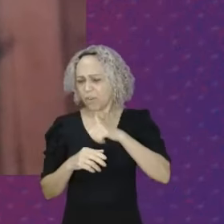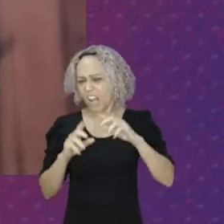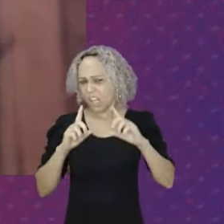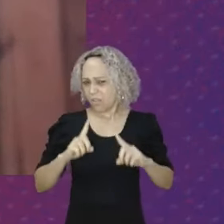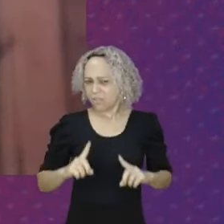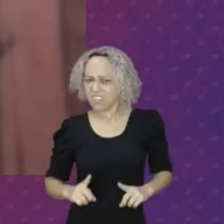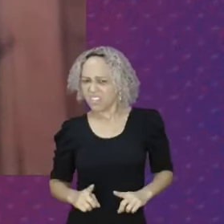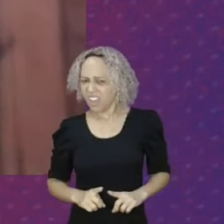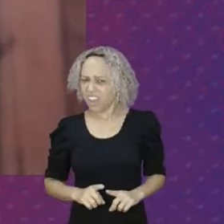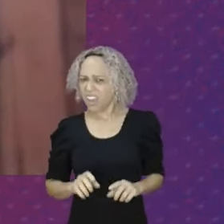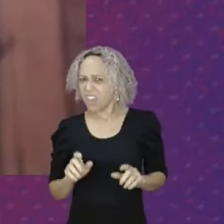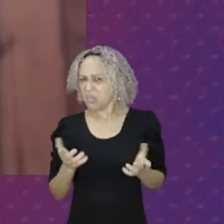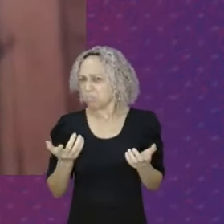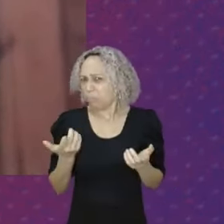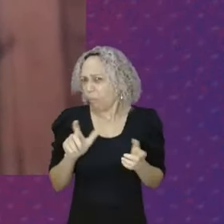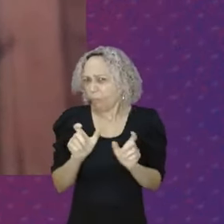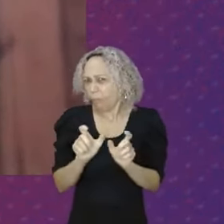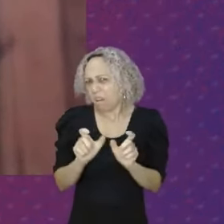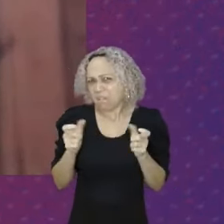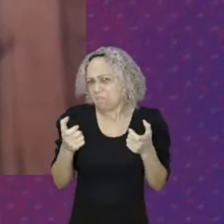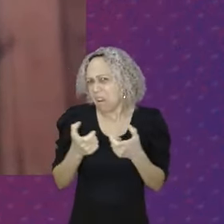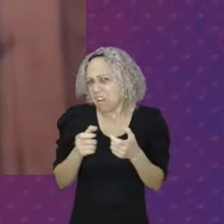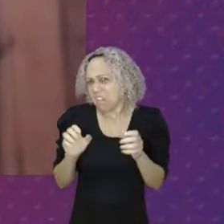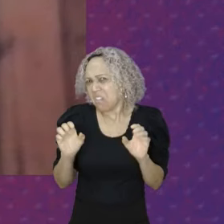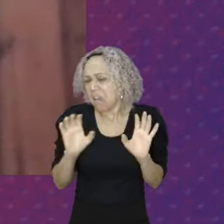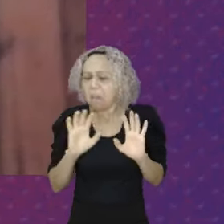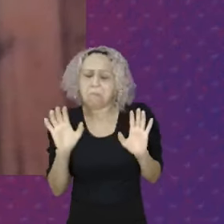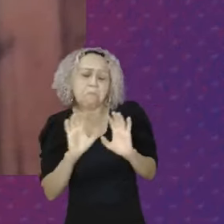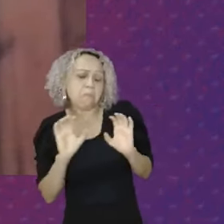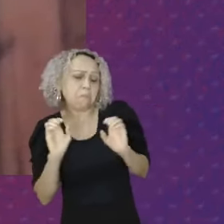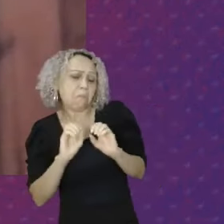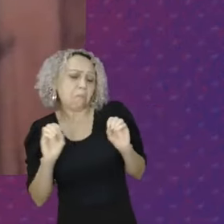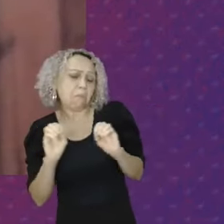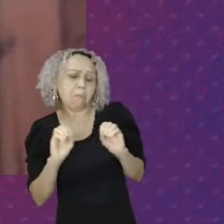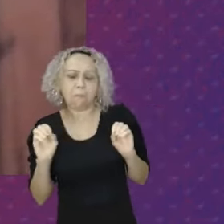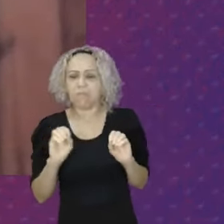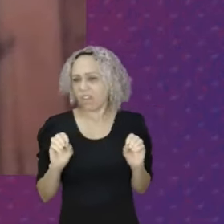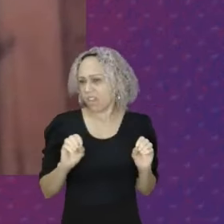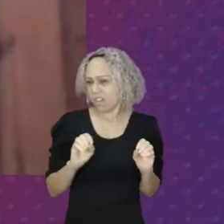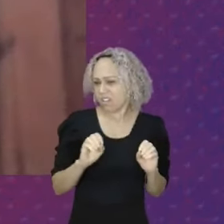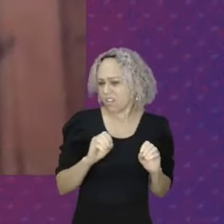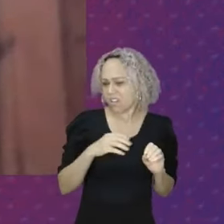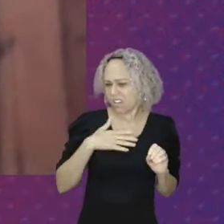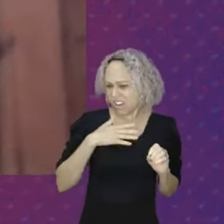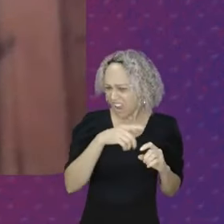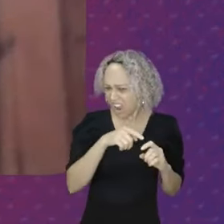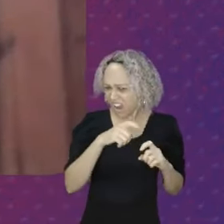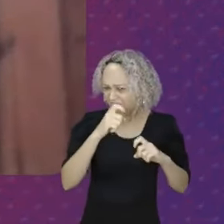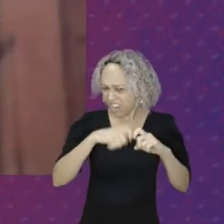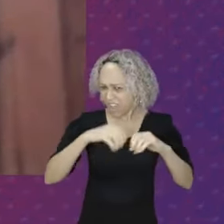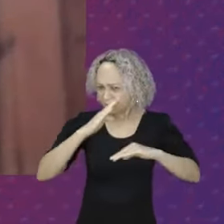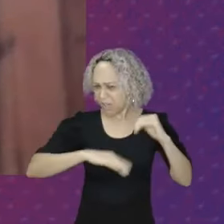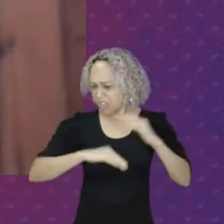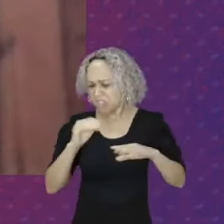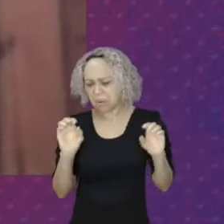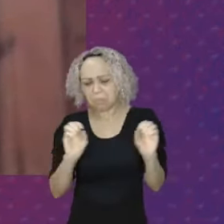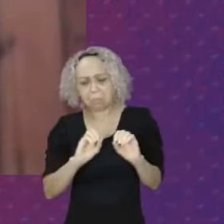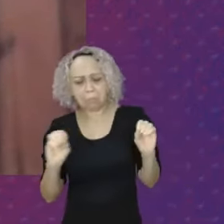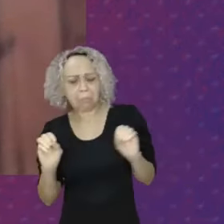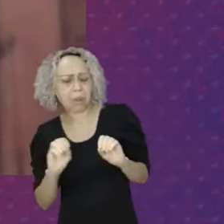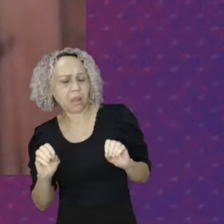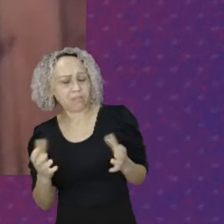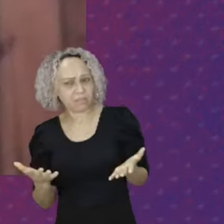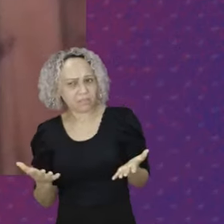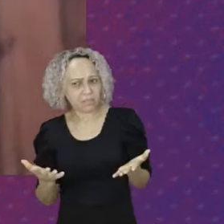né não tem educação sobre sua saúde sexual né so nem sobre sua fertilidade e nem é cogitado o